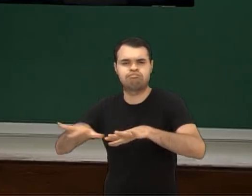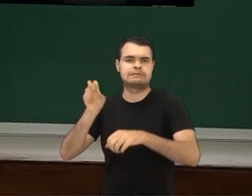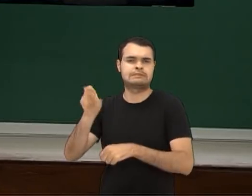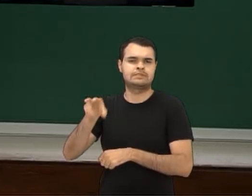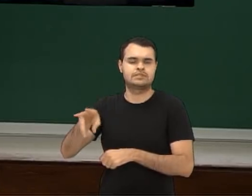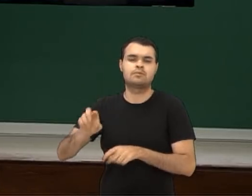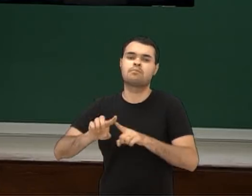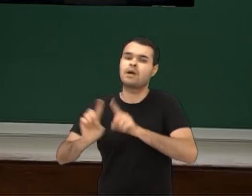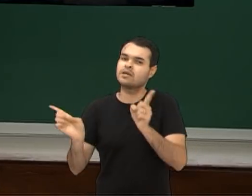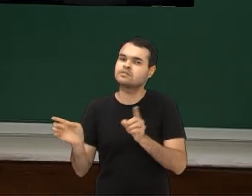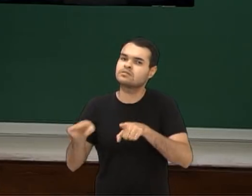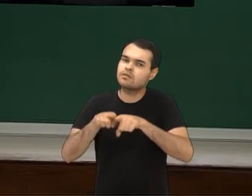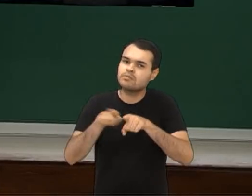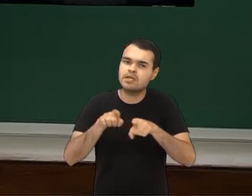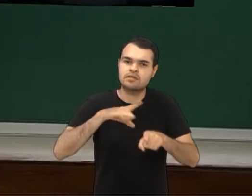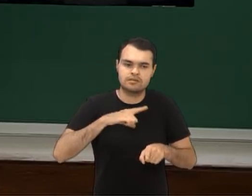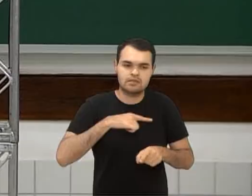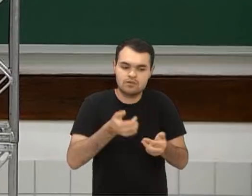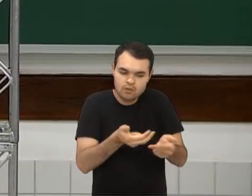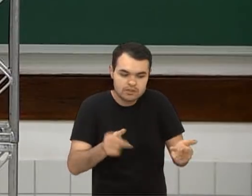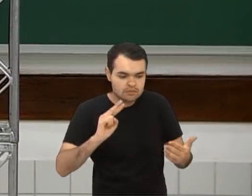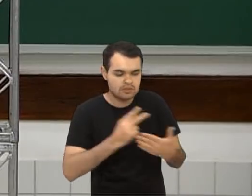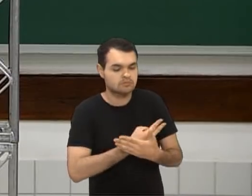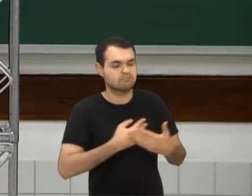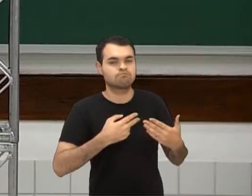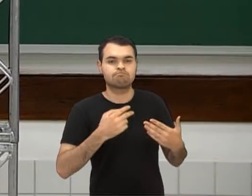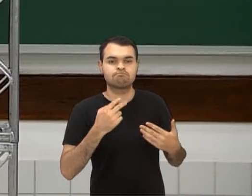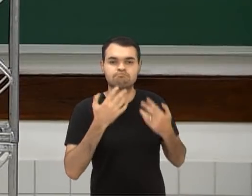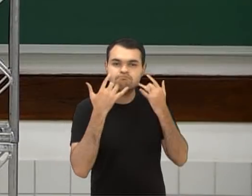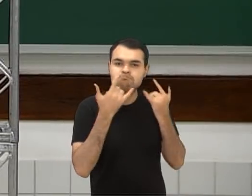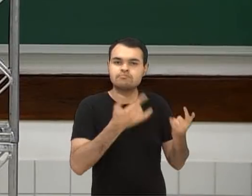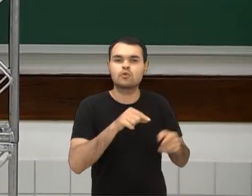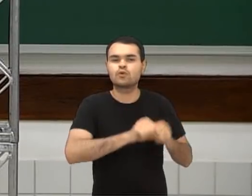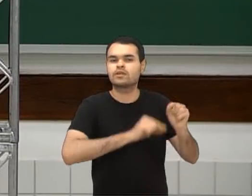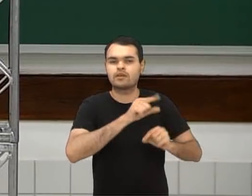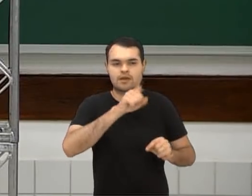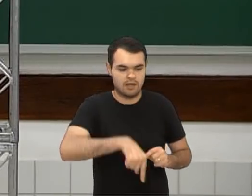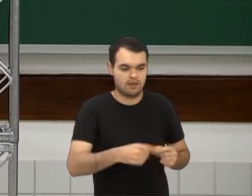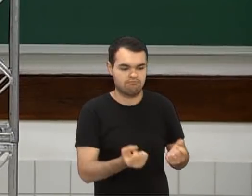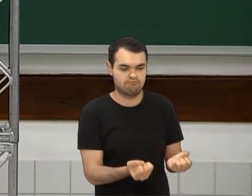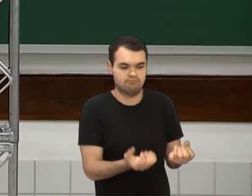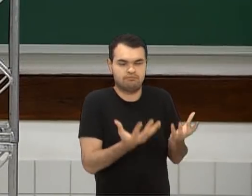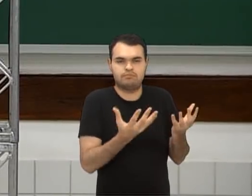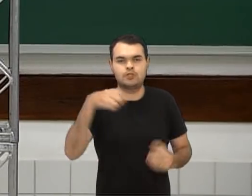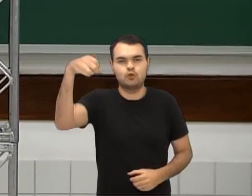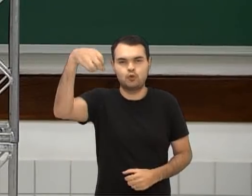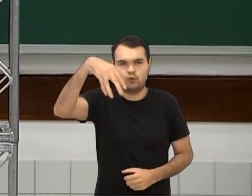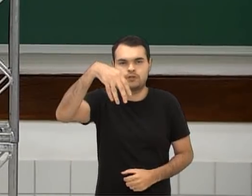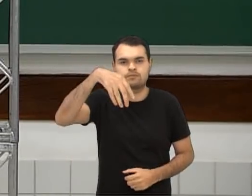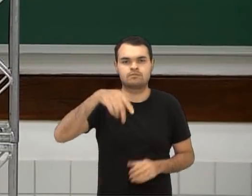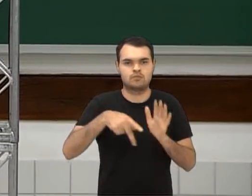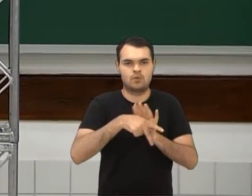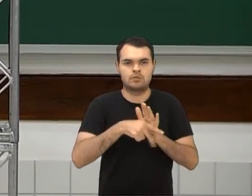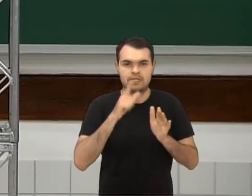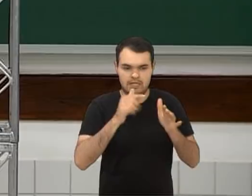a bioluminescência. Então, pessoal, para iniciar, vamos a um quiz para ver se a gente recorda um pouquinho sobre